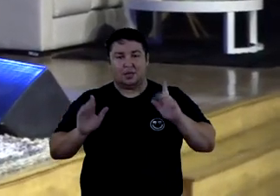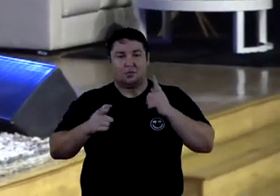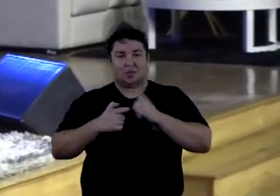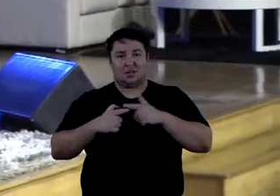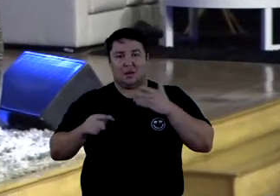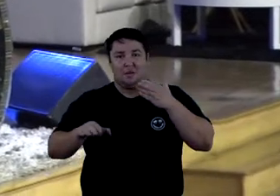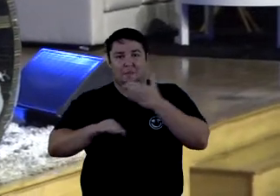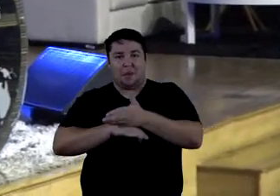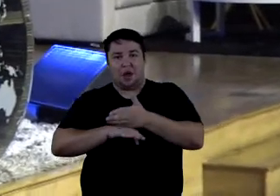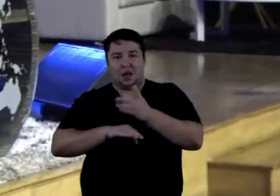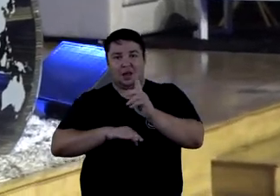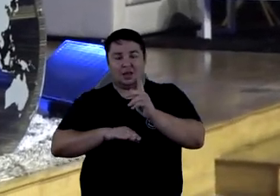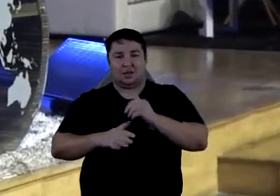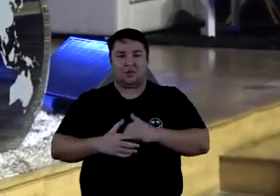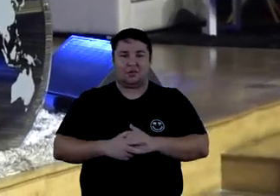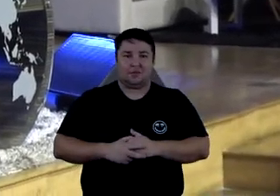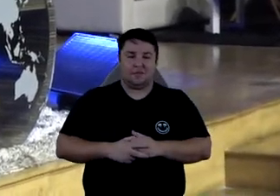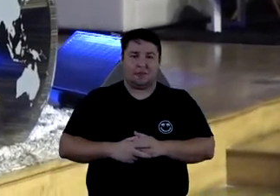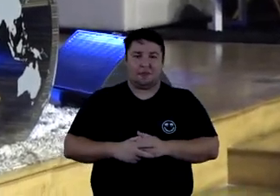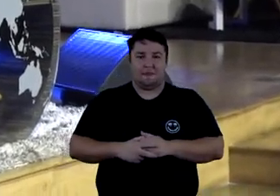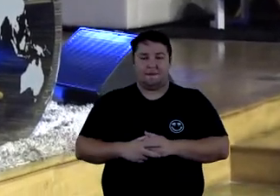invadir.